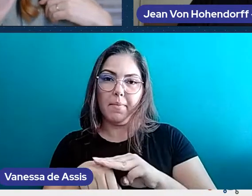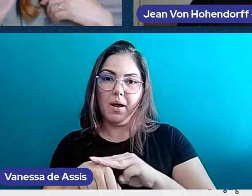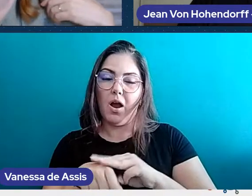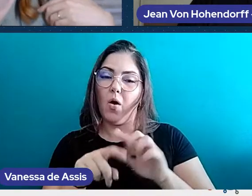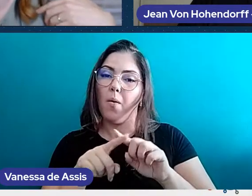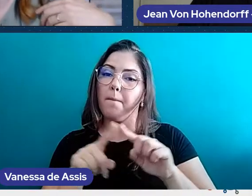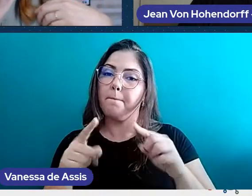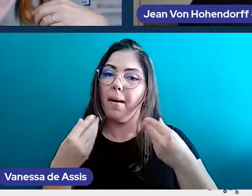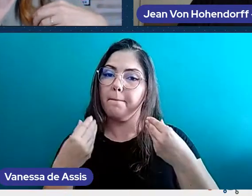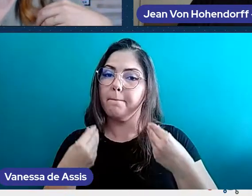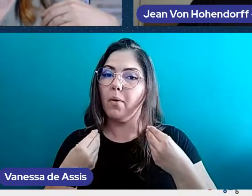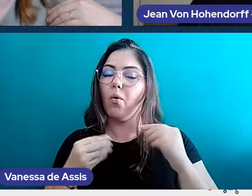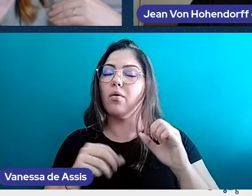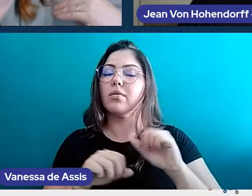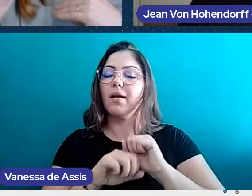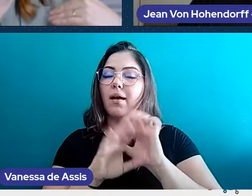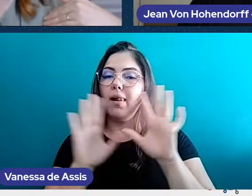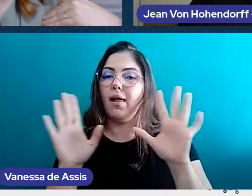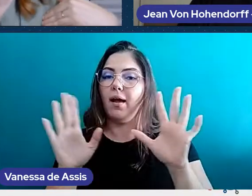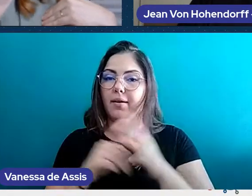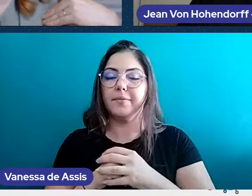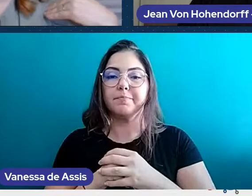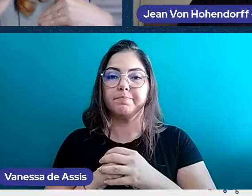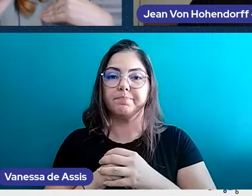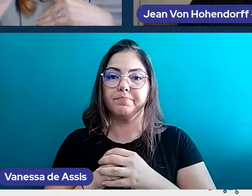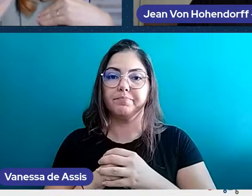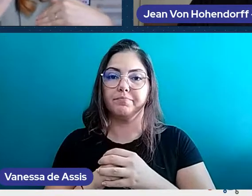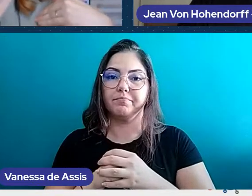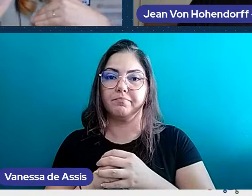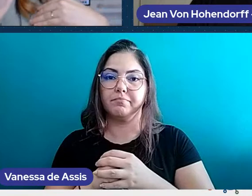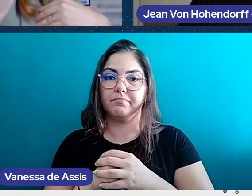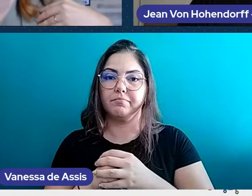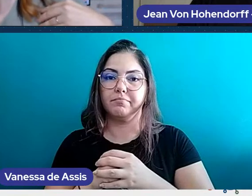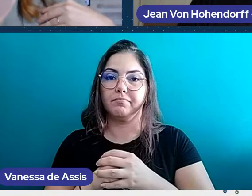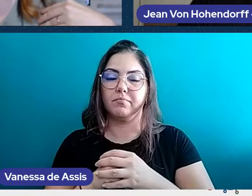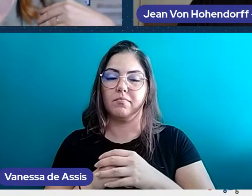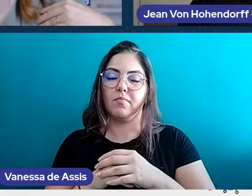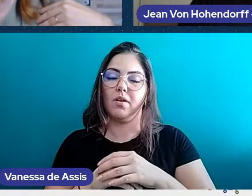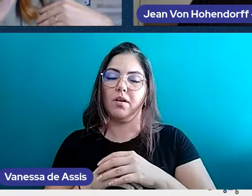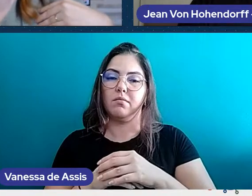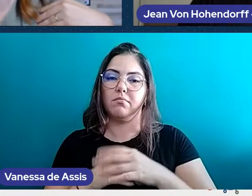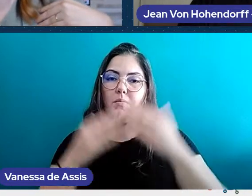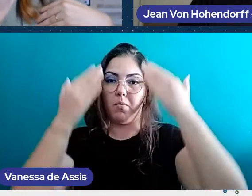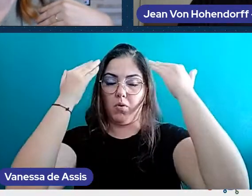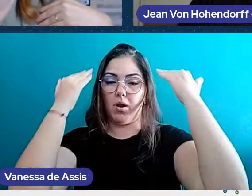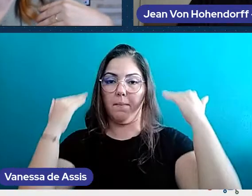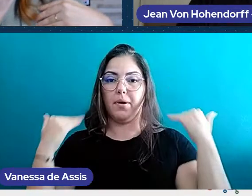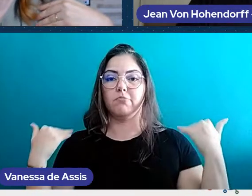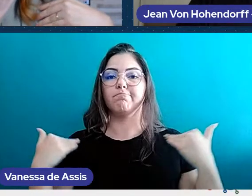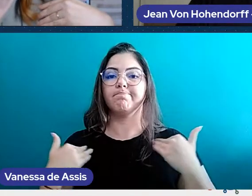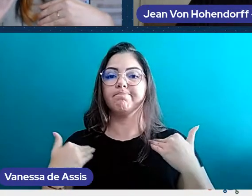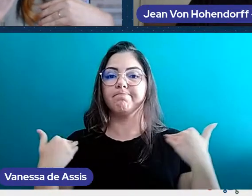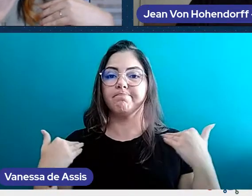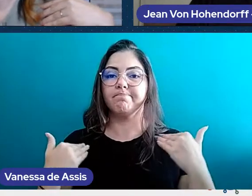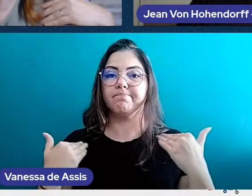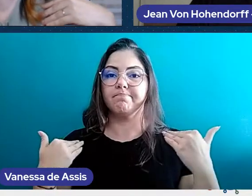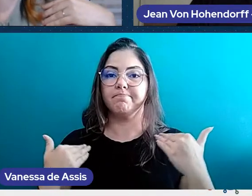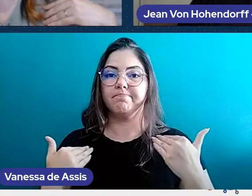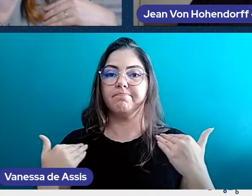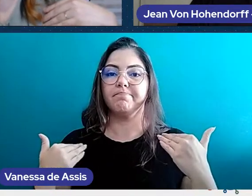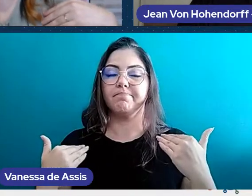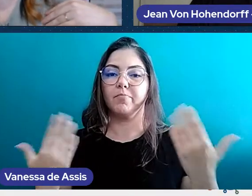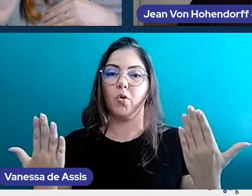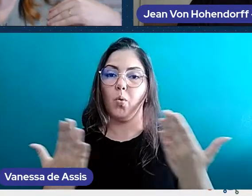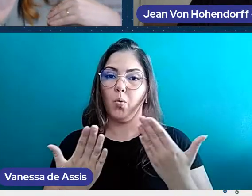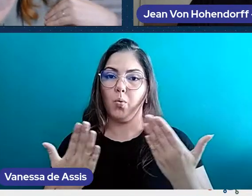mais claras, mais ou menos abaixo da altura do ombro, comprimento do meu cabelo. Eu hoje